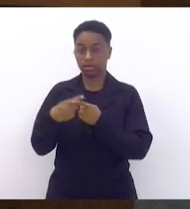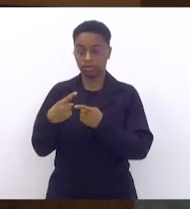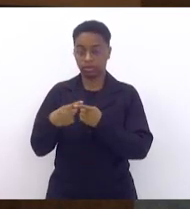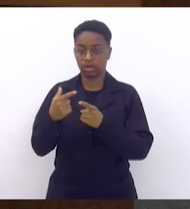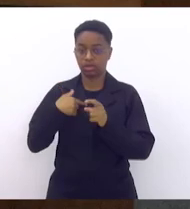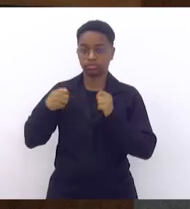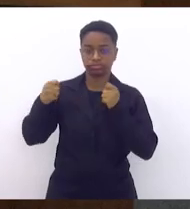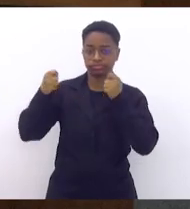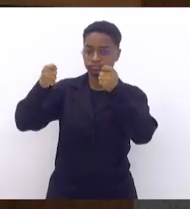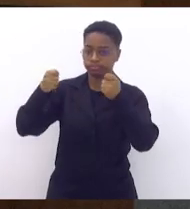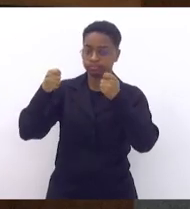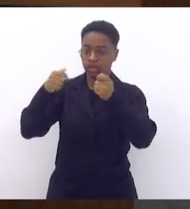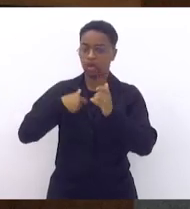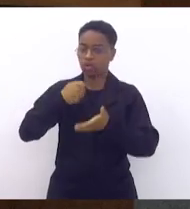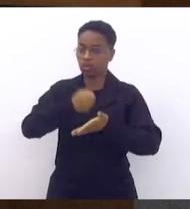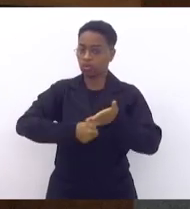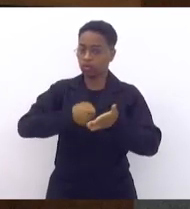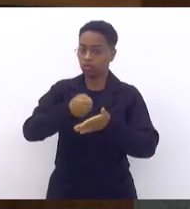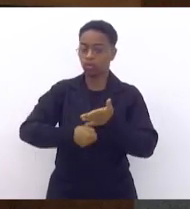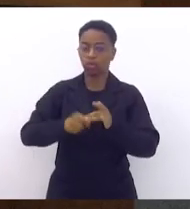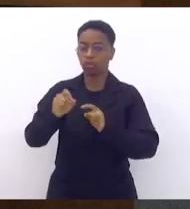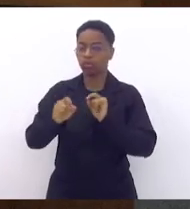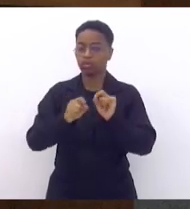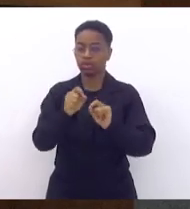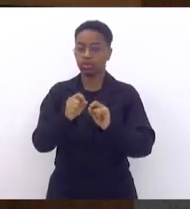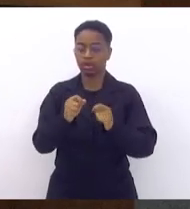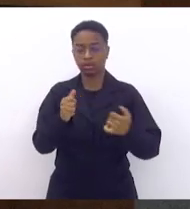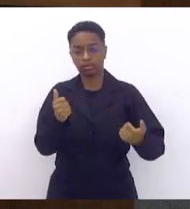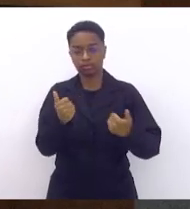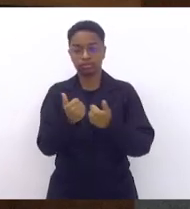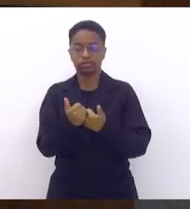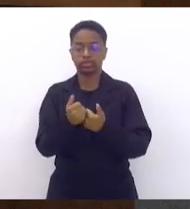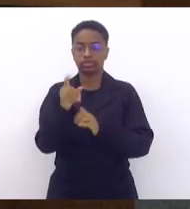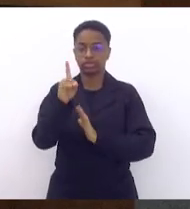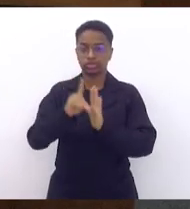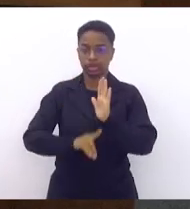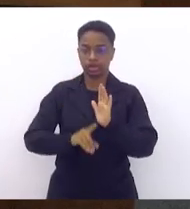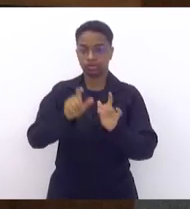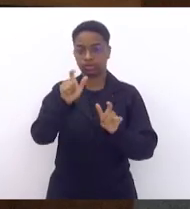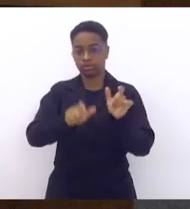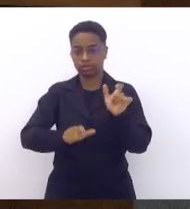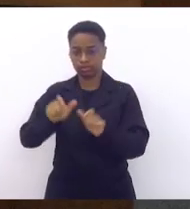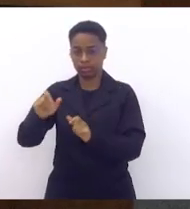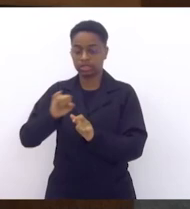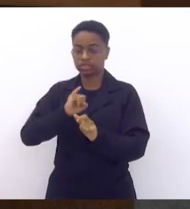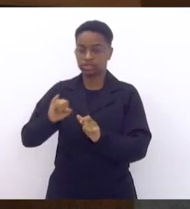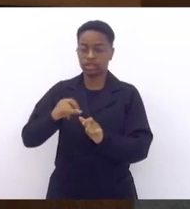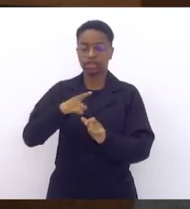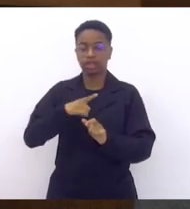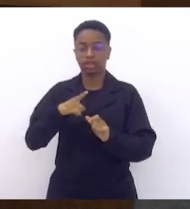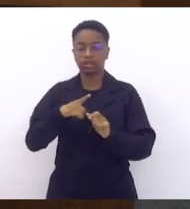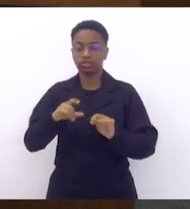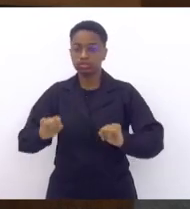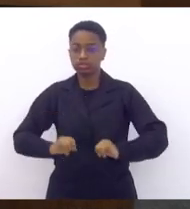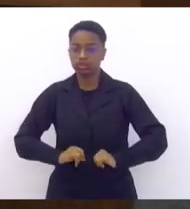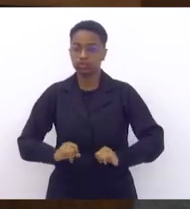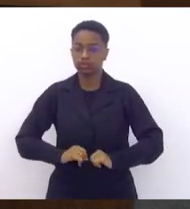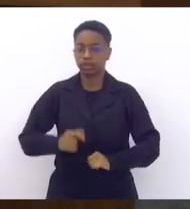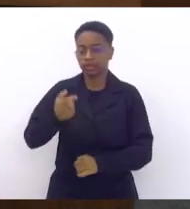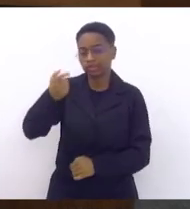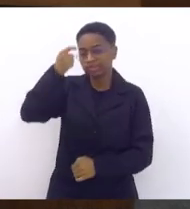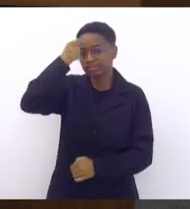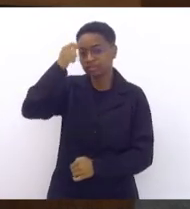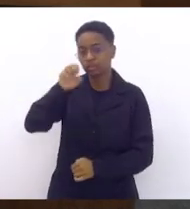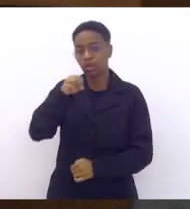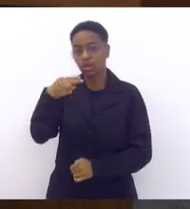milito, porque eu luto a favor do direito das pessoas com sofrimento psíquico, com quadro de